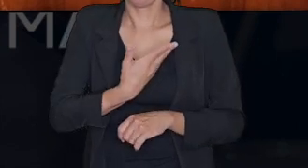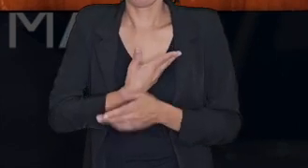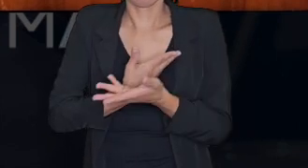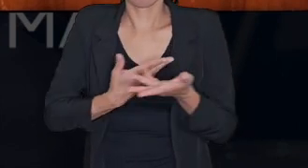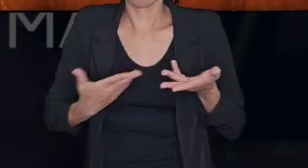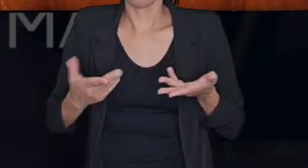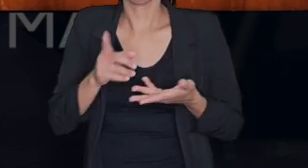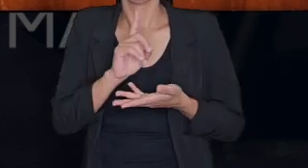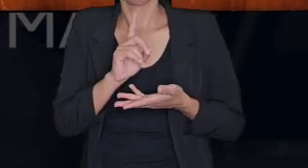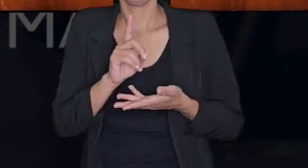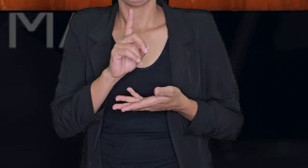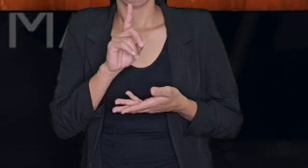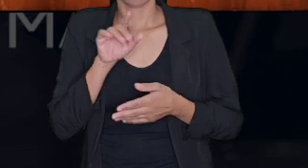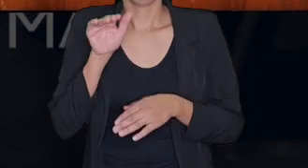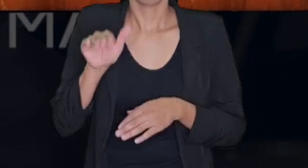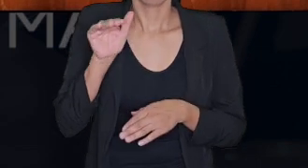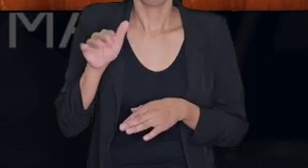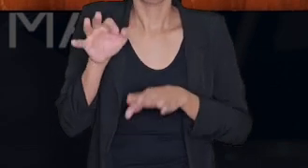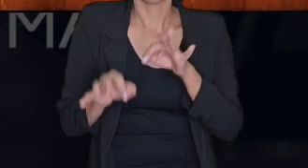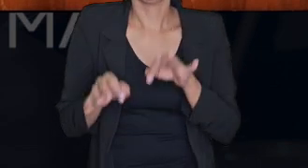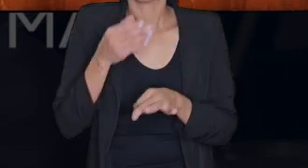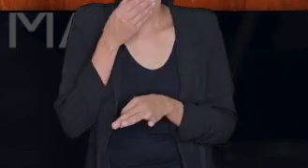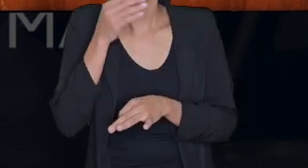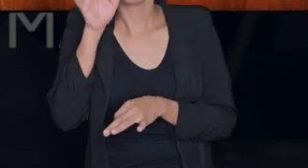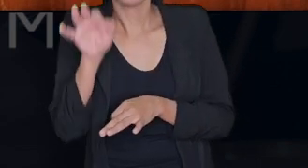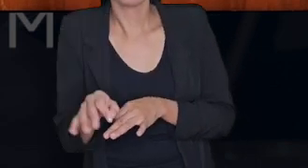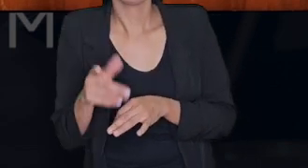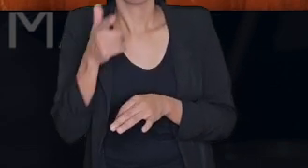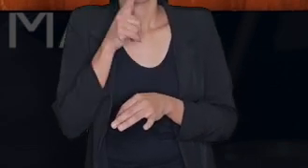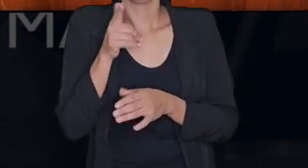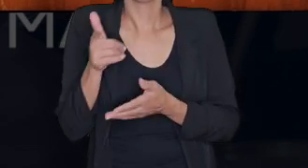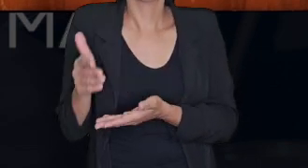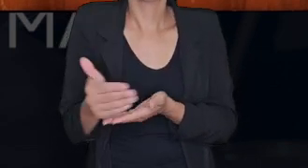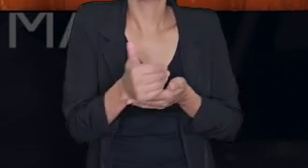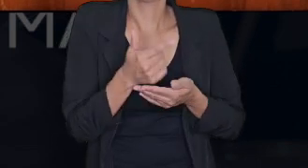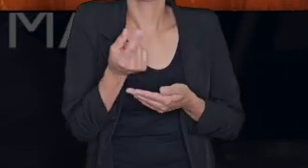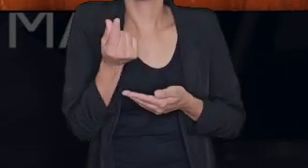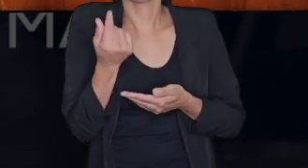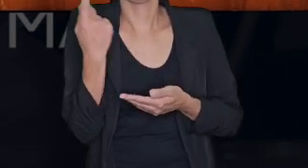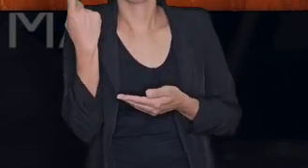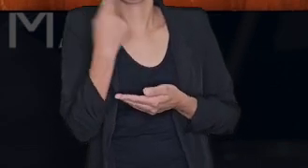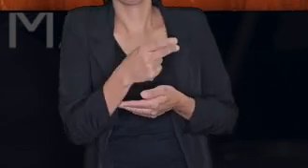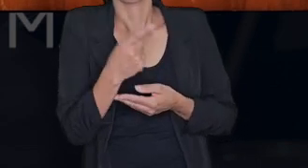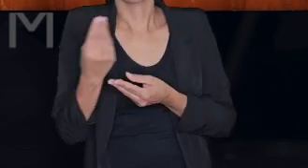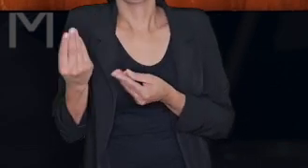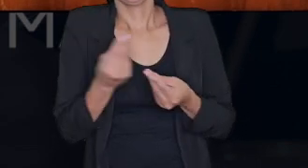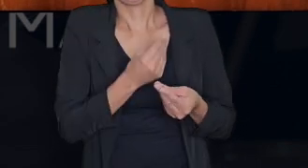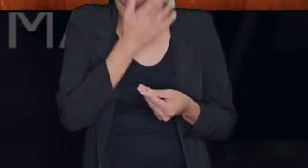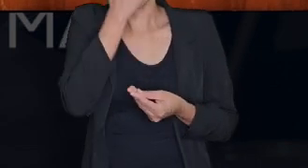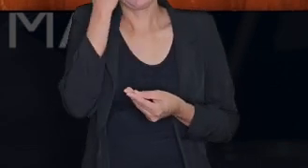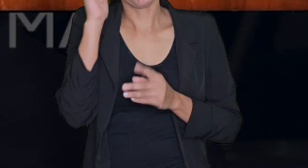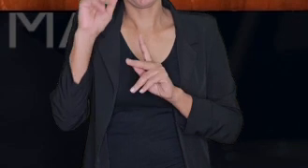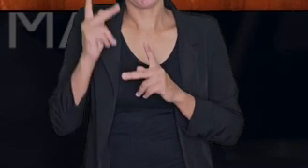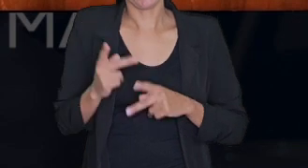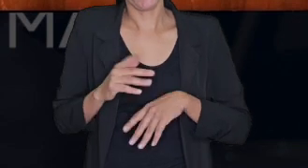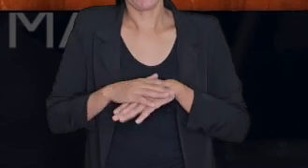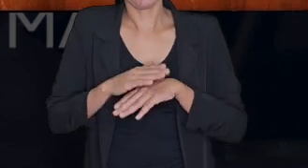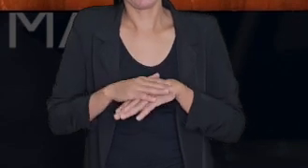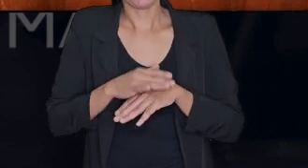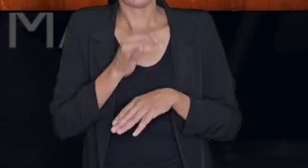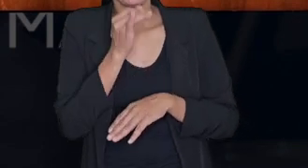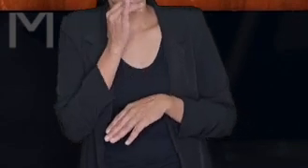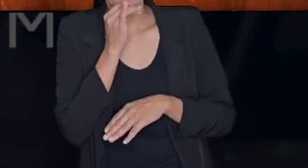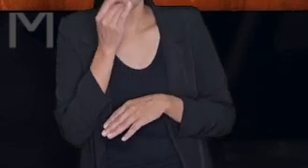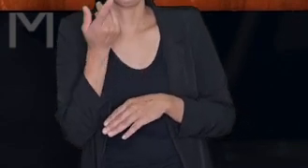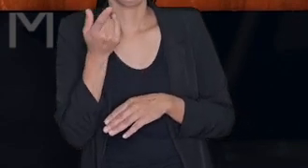essa possibilidade muito amigável de não incomodar o juiz para levantar dinheiro deixado pelo autor